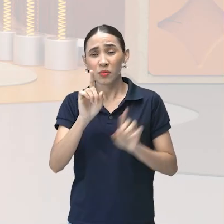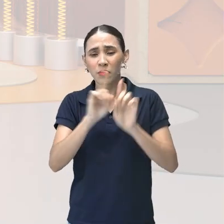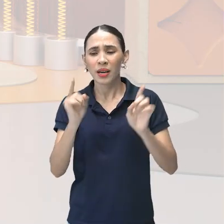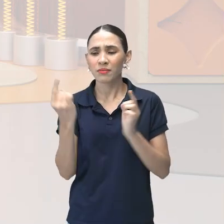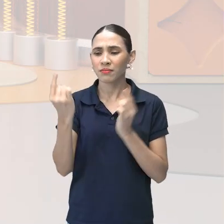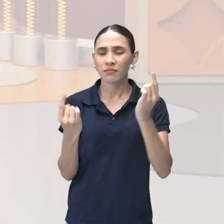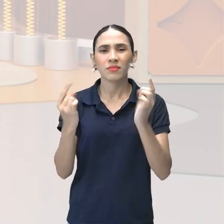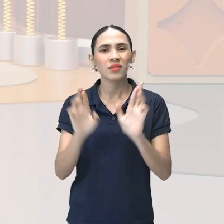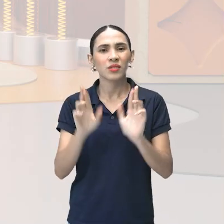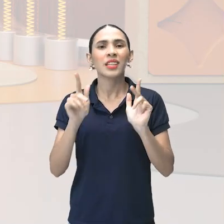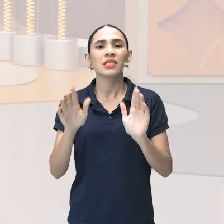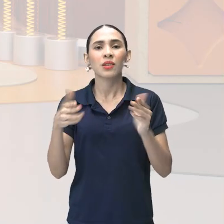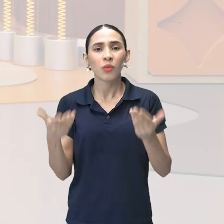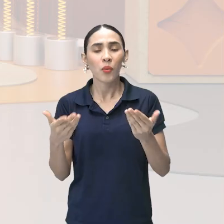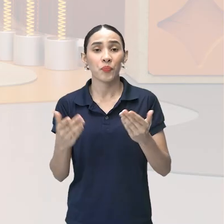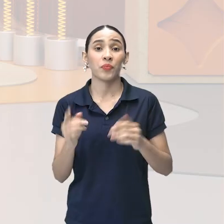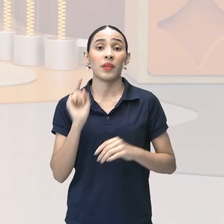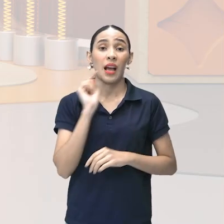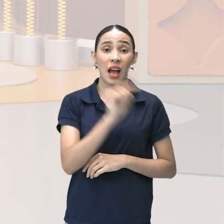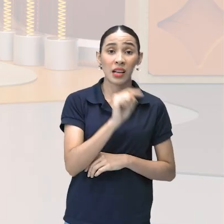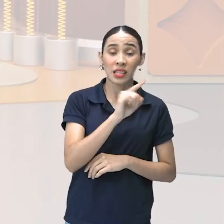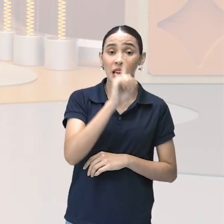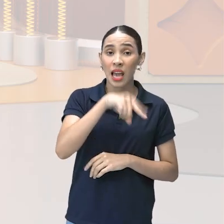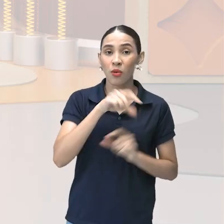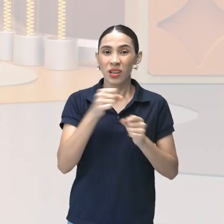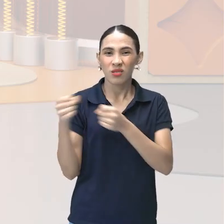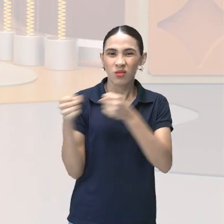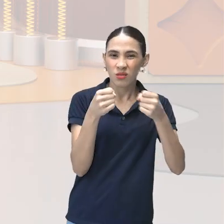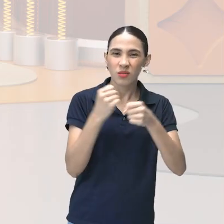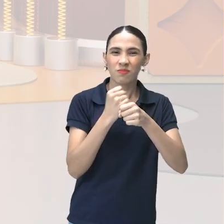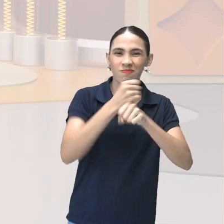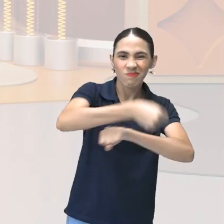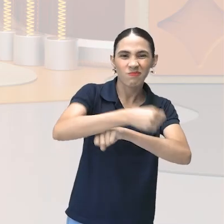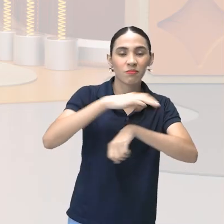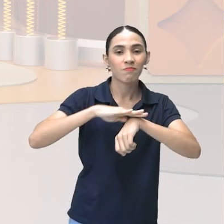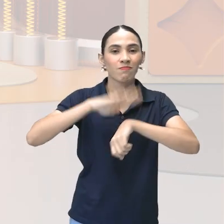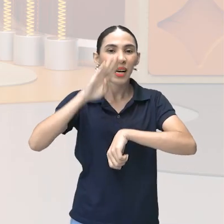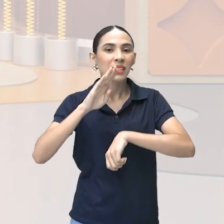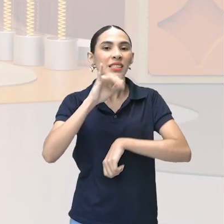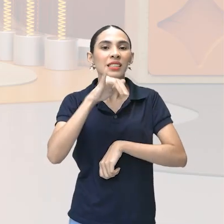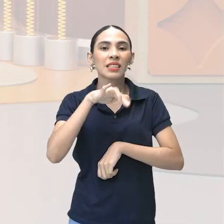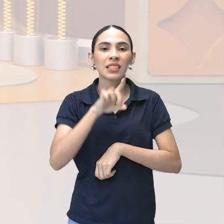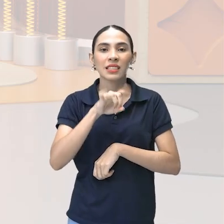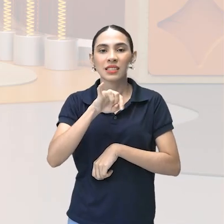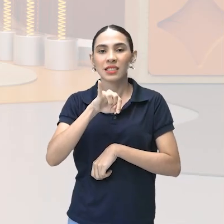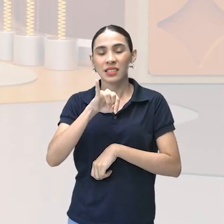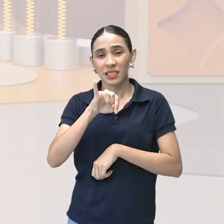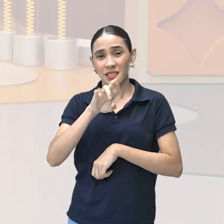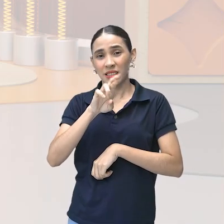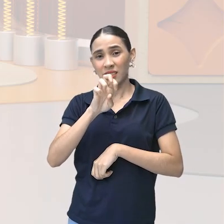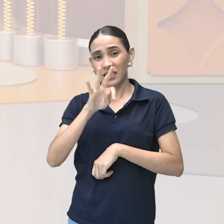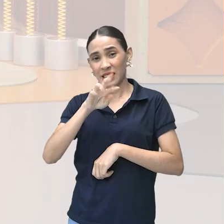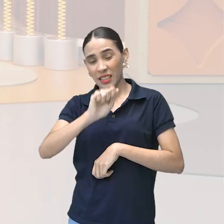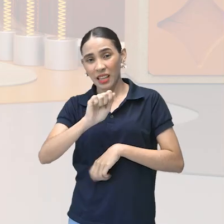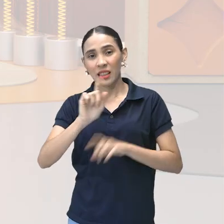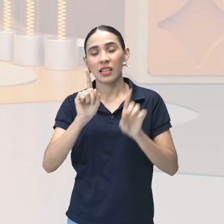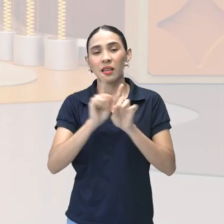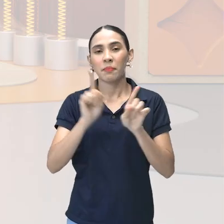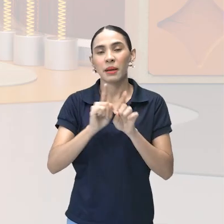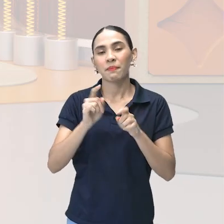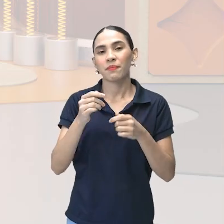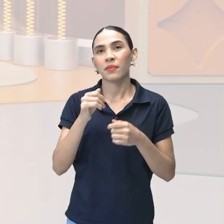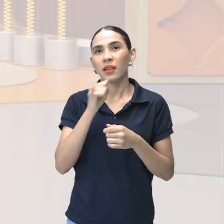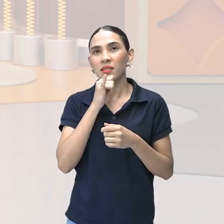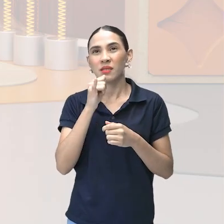relação ao colonialismo? É que aqui o domínio ele é feito de forma mais indireta, certo? Esse domínio ali ele é feito a